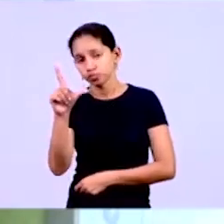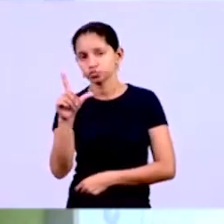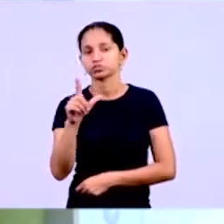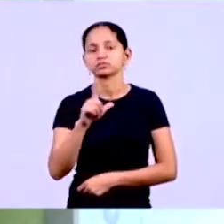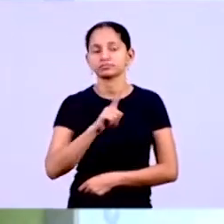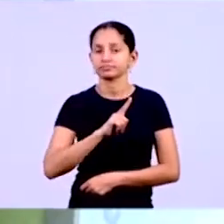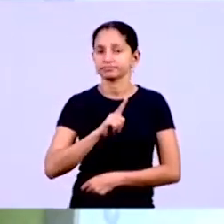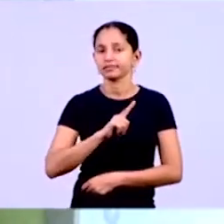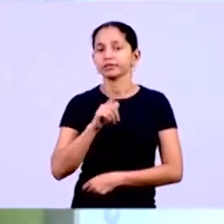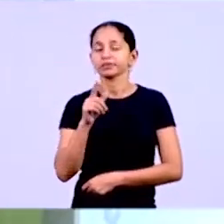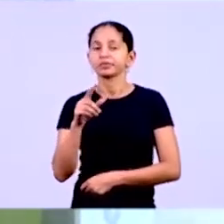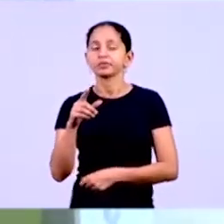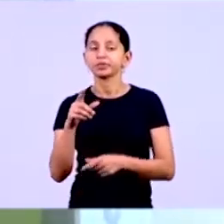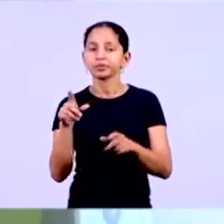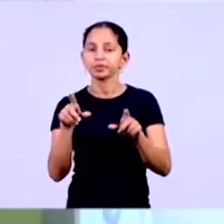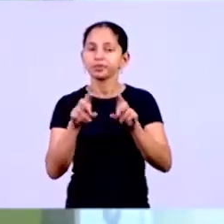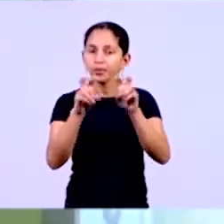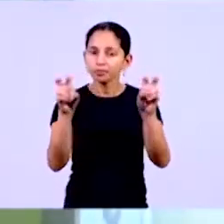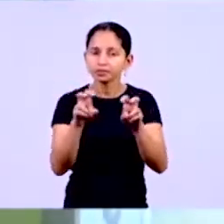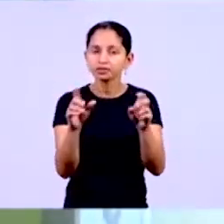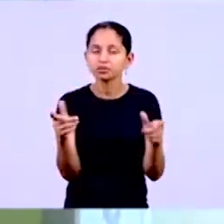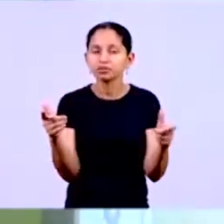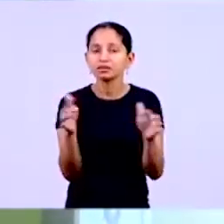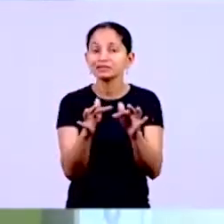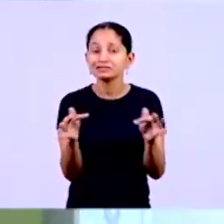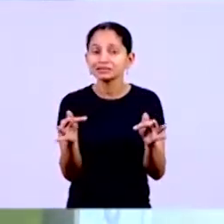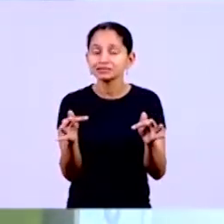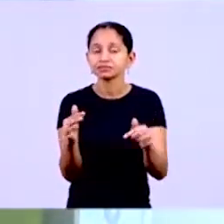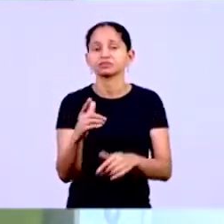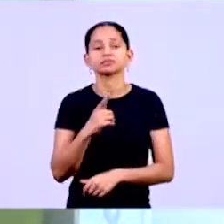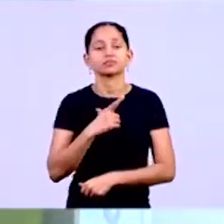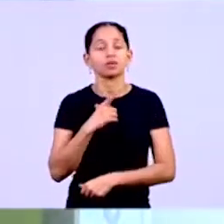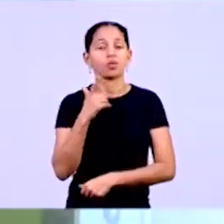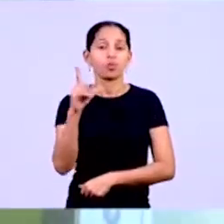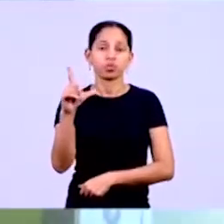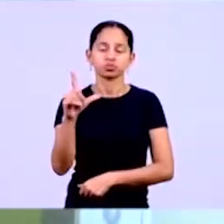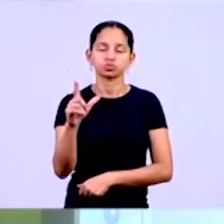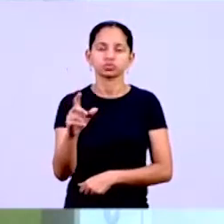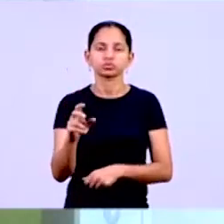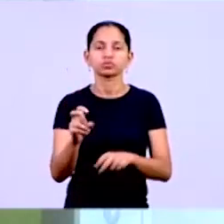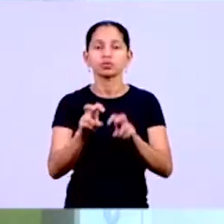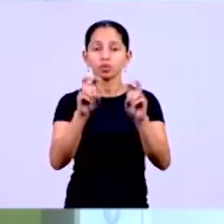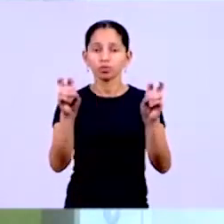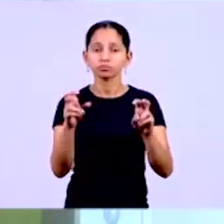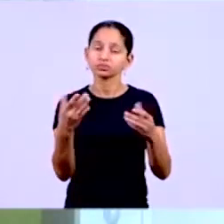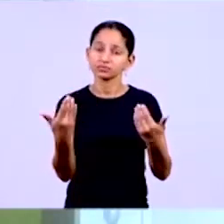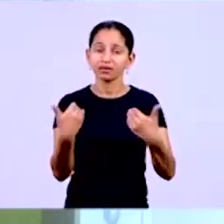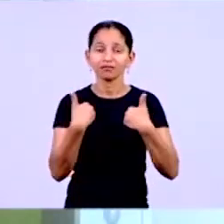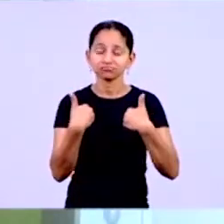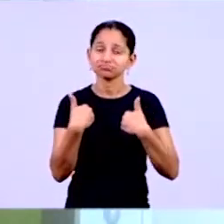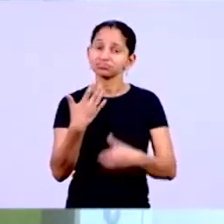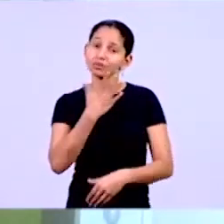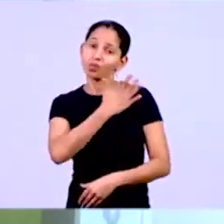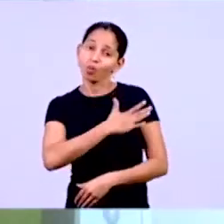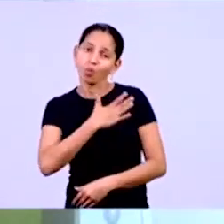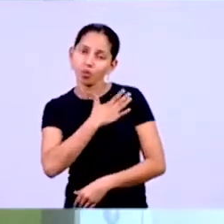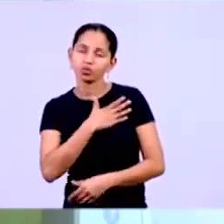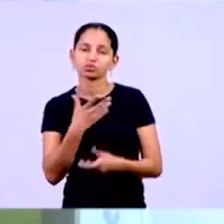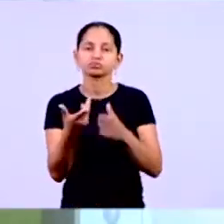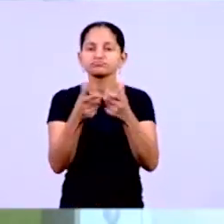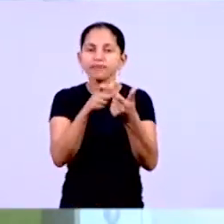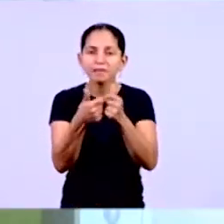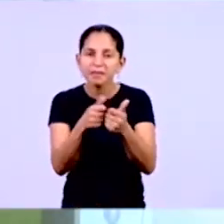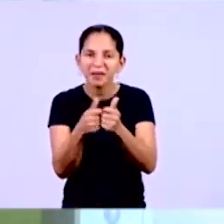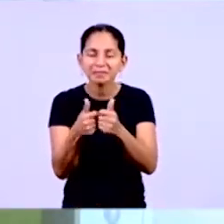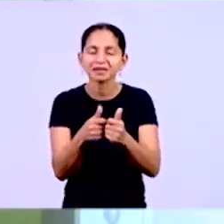computadores de médio porte, nós também temos computadores de grande processamento. Eu sou um cara que gosto de jogar